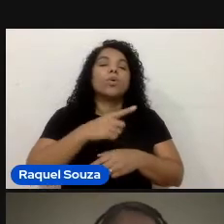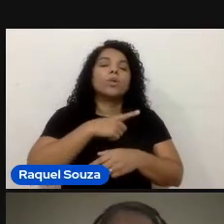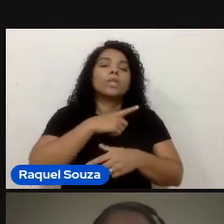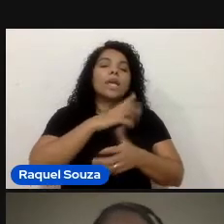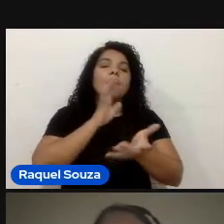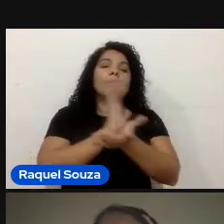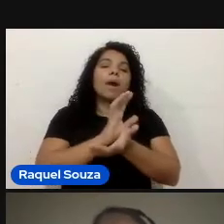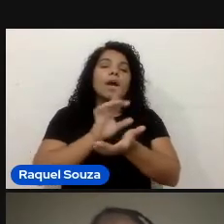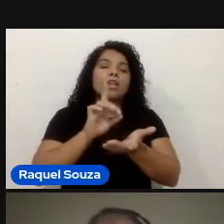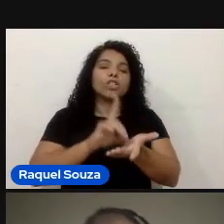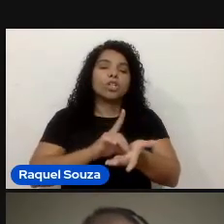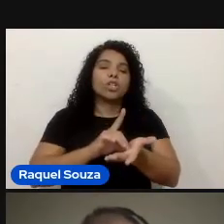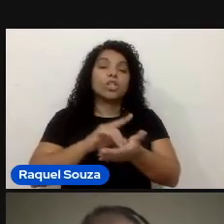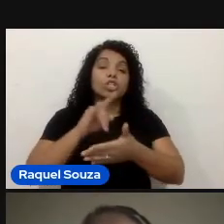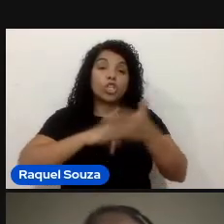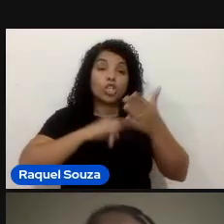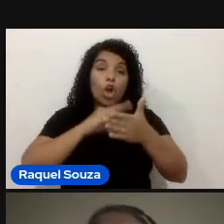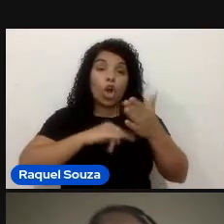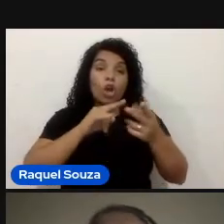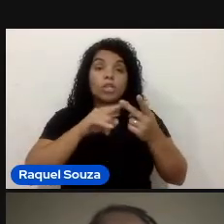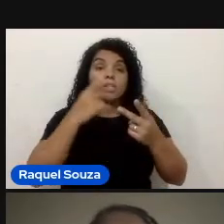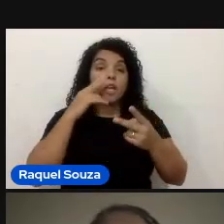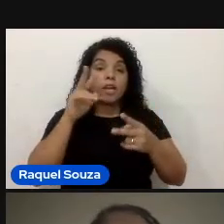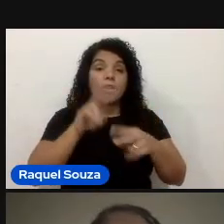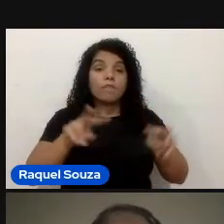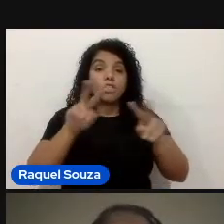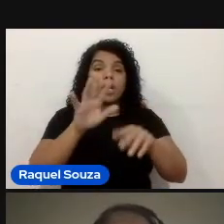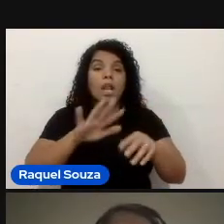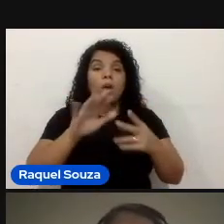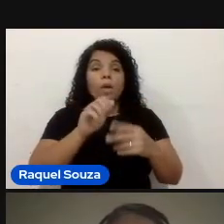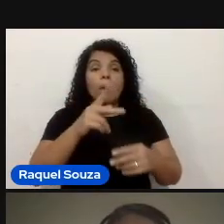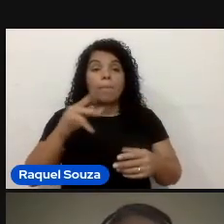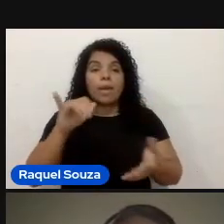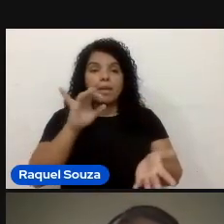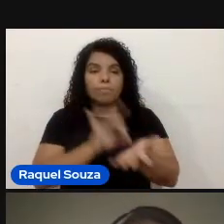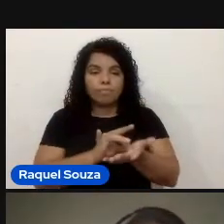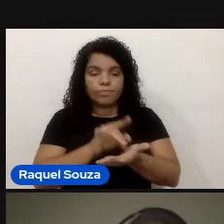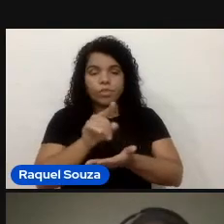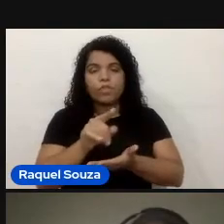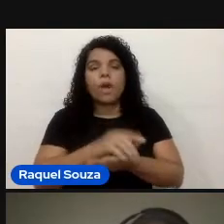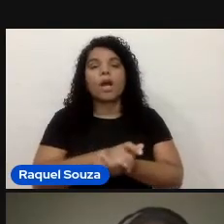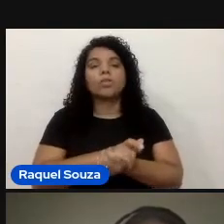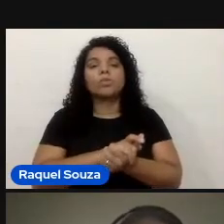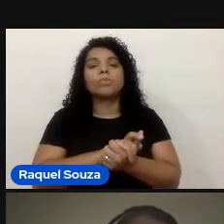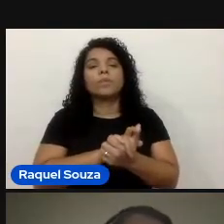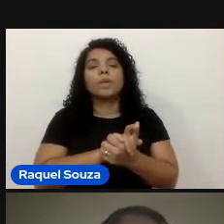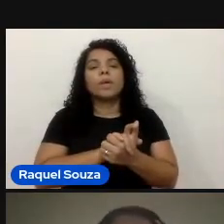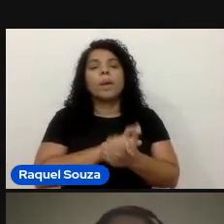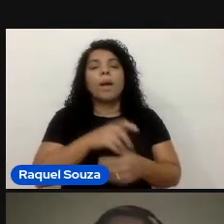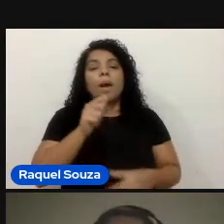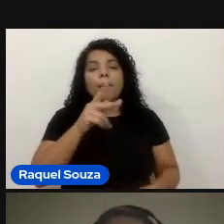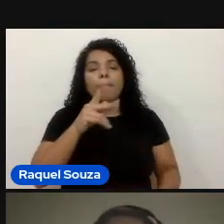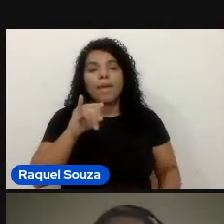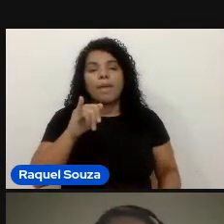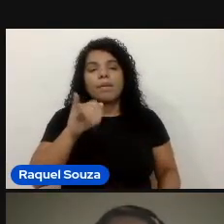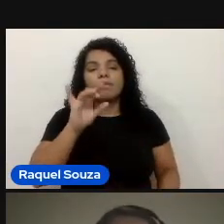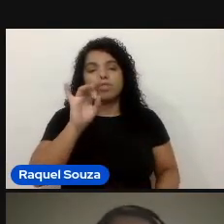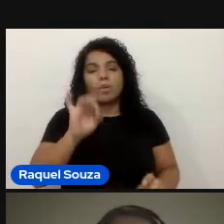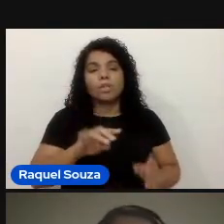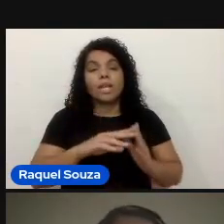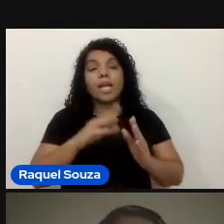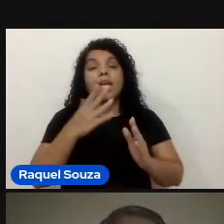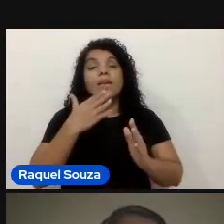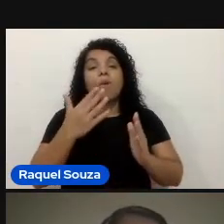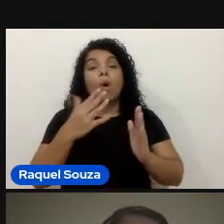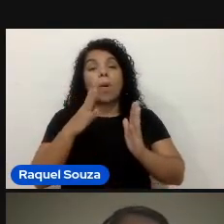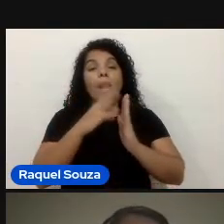que tem uma visão geral de tudo, e a API, de fato. Tem especificação de cada função da API. E aqui é a linguagem, né, que você está